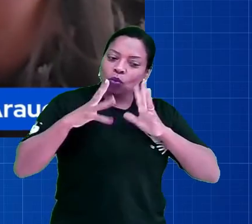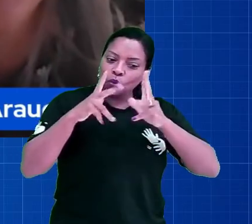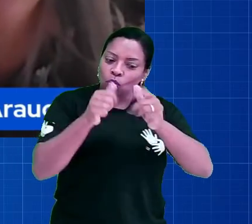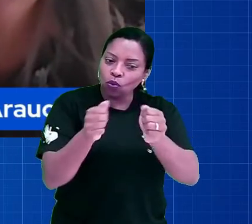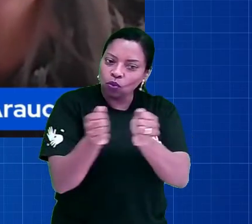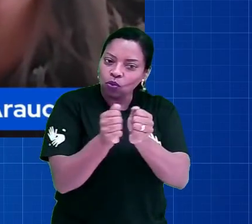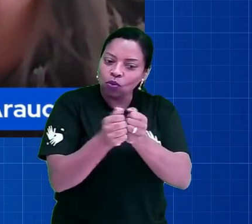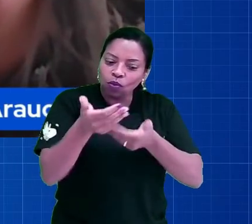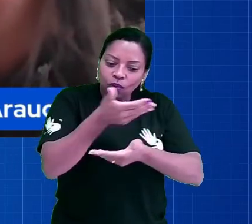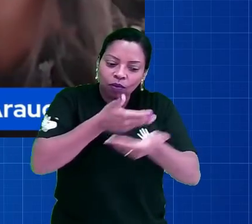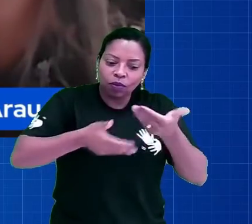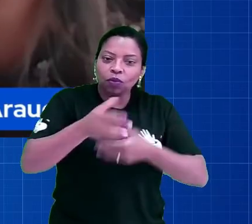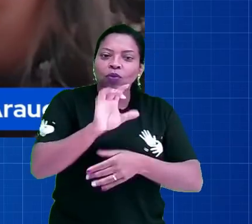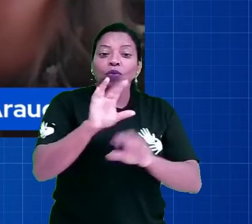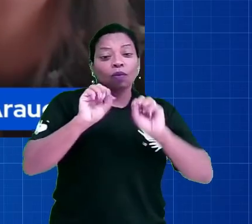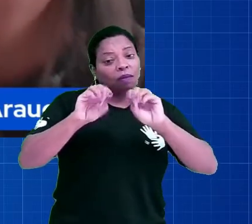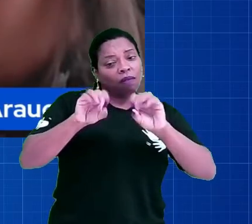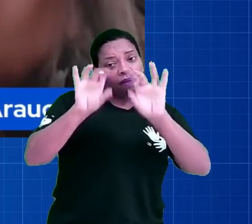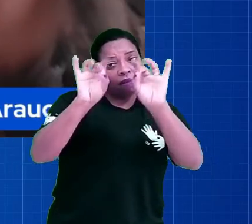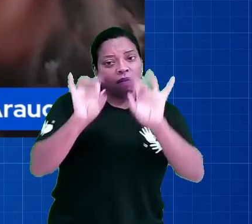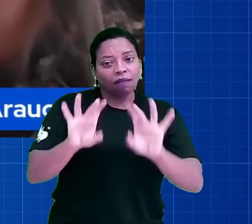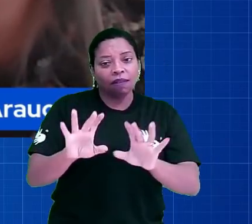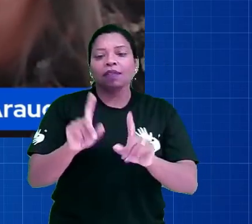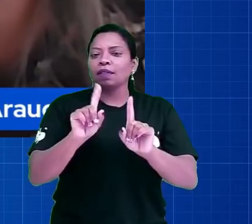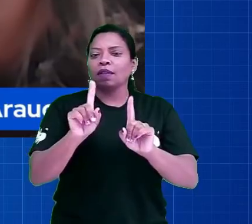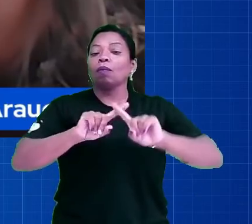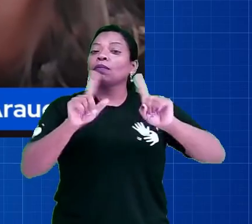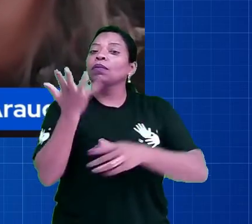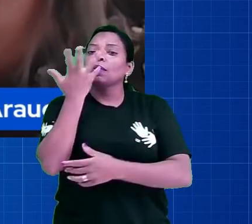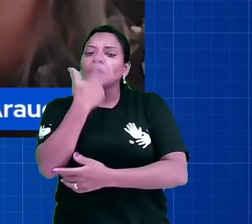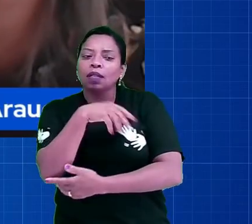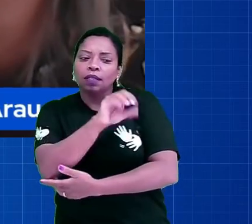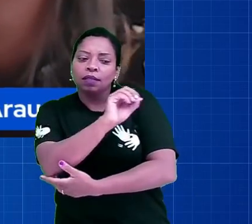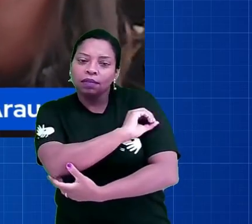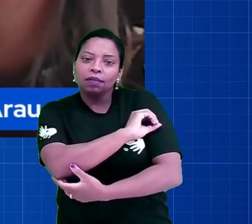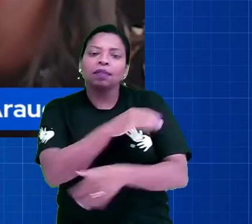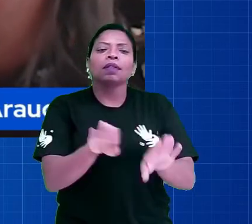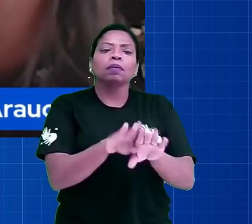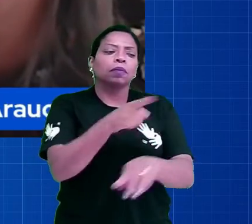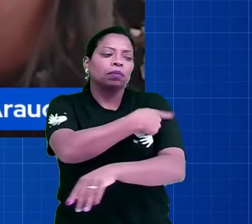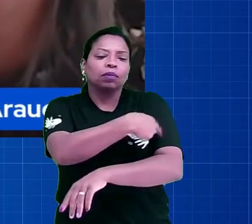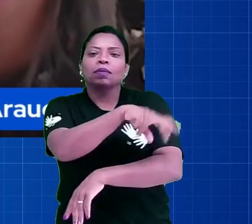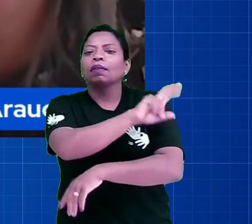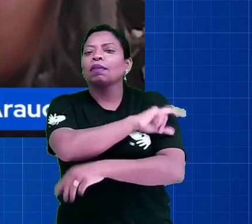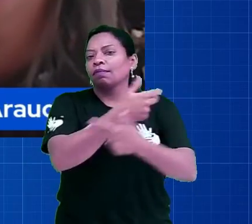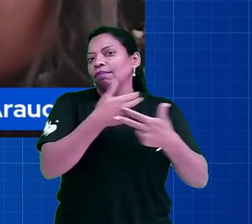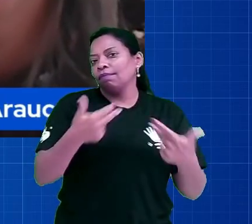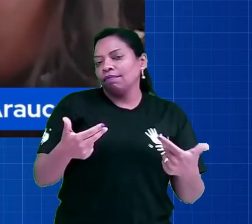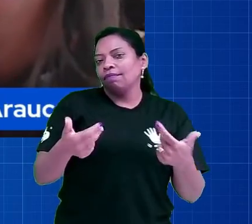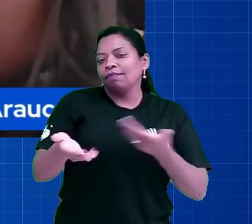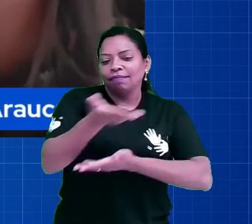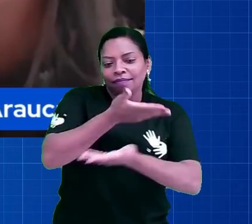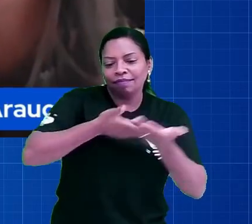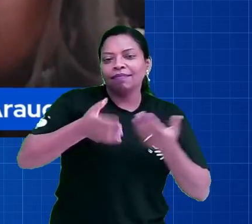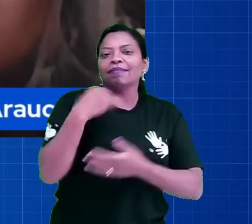só o Departamento de Educação Especial, mas o infantil, o fundamental, toda a equipe gestora e a equipe docente das escolas